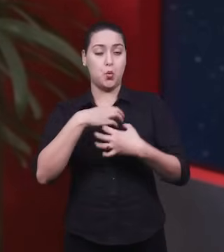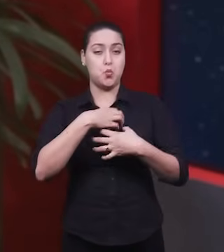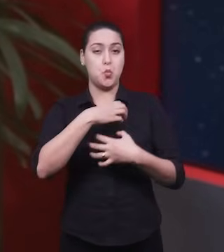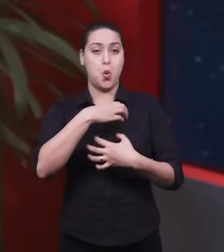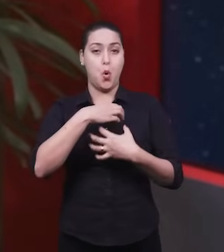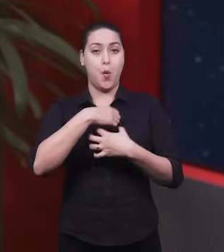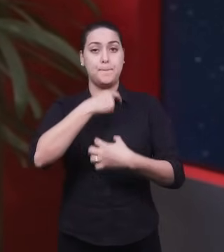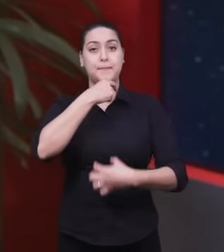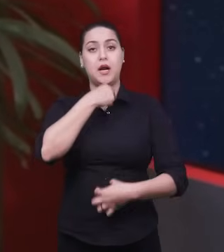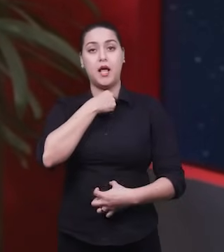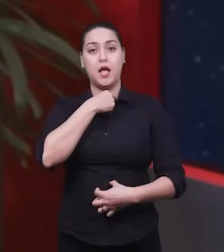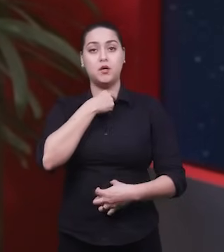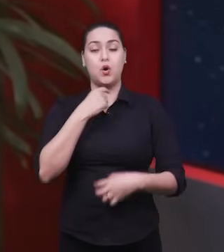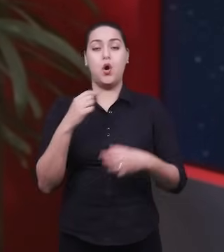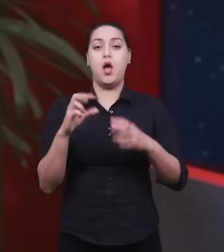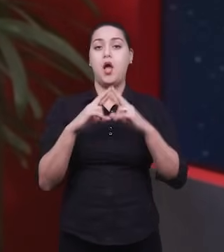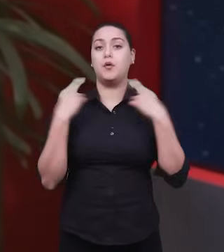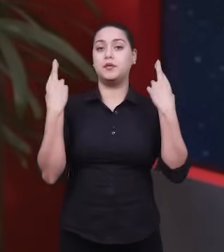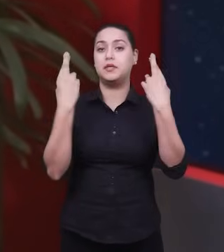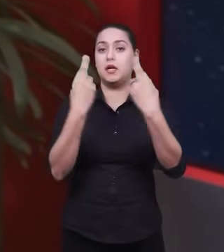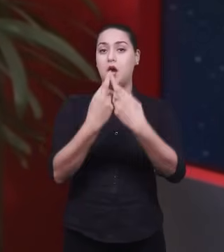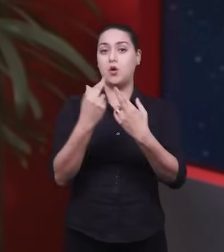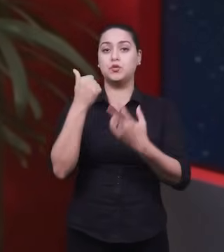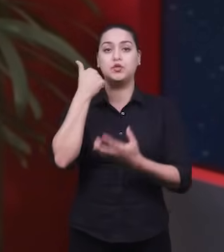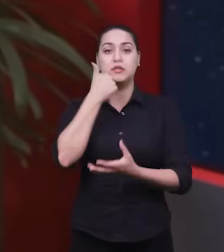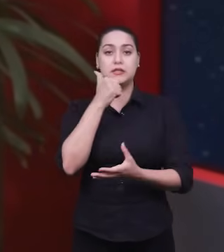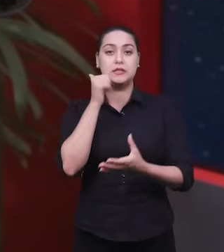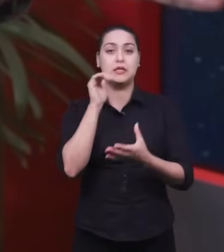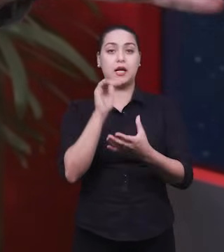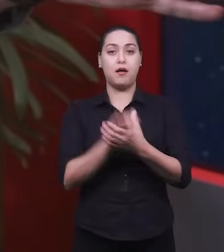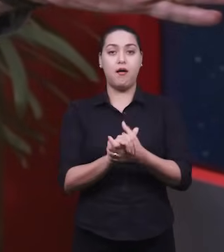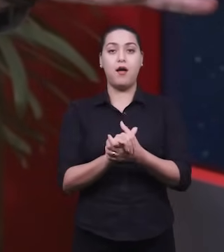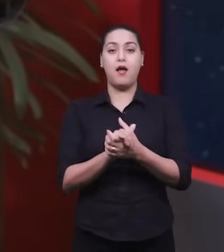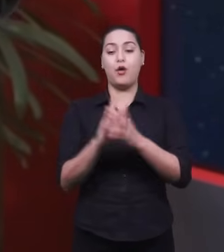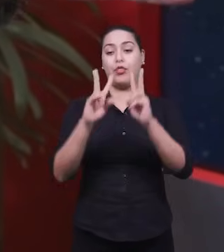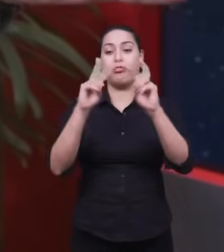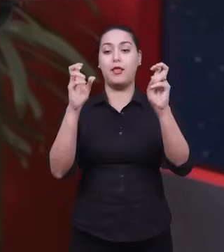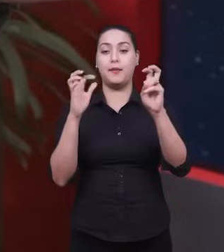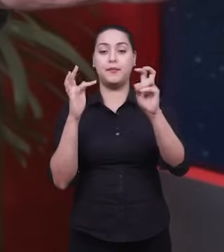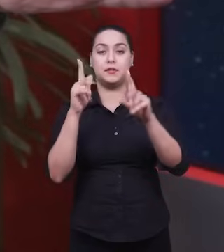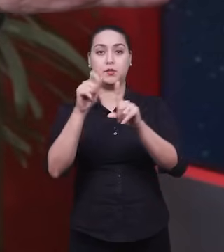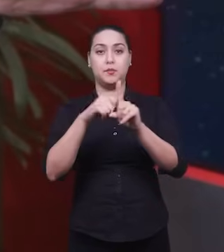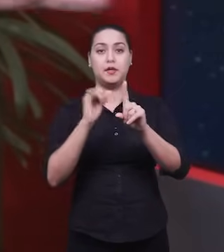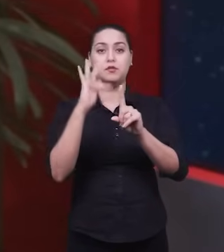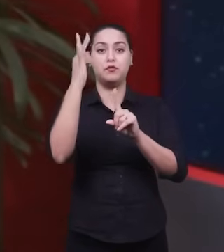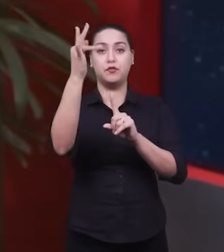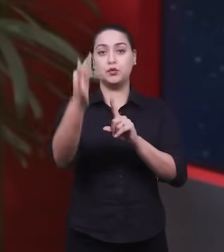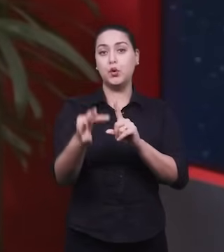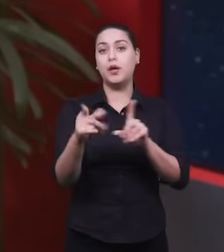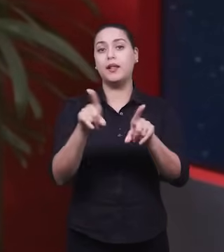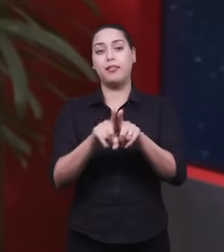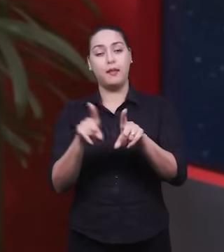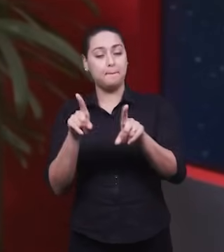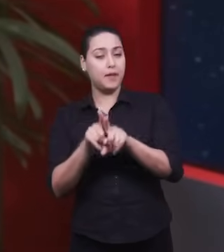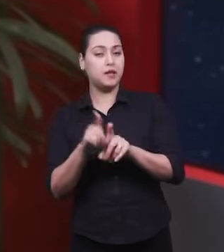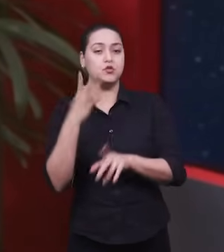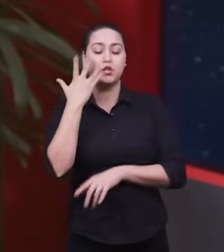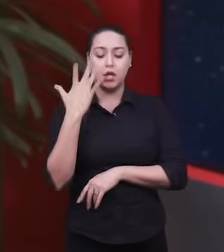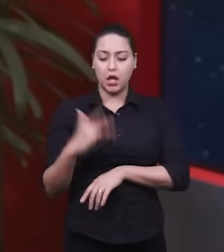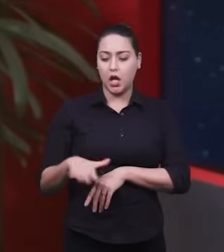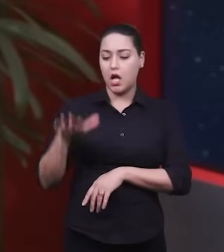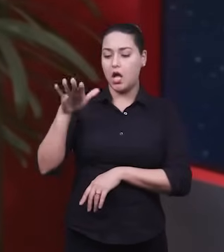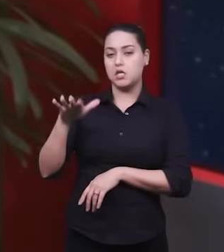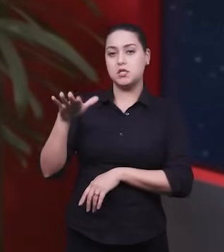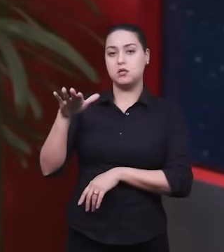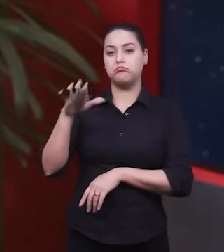obreiros. A reunião das senhoras, o tema do próximo mês é este, das crianças,